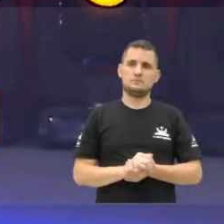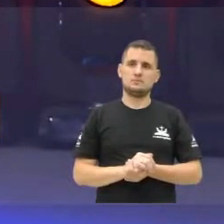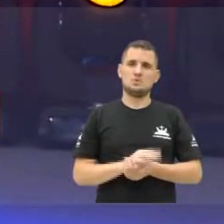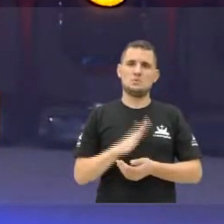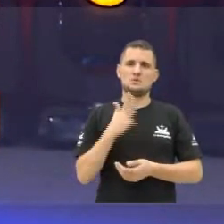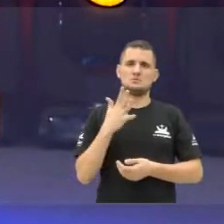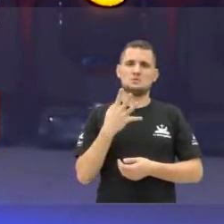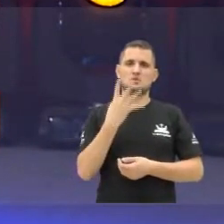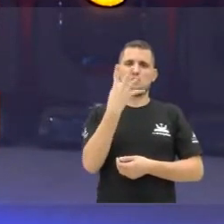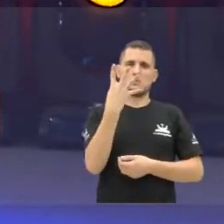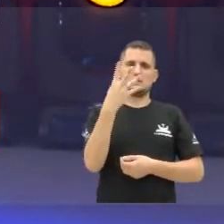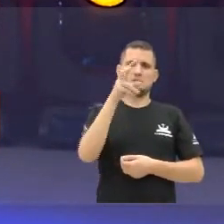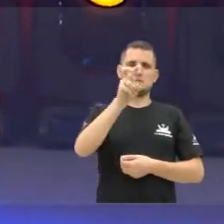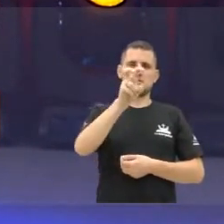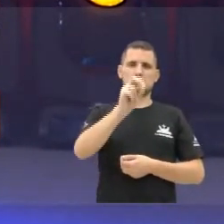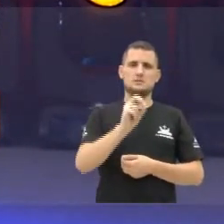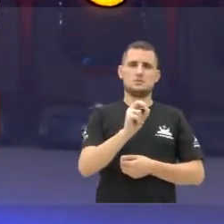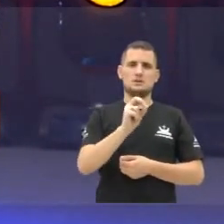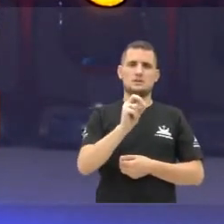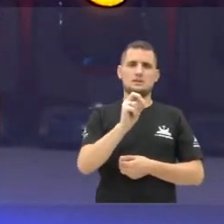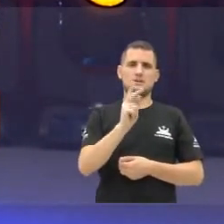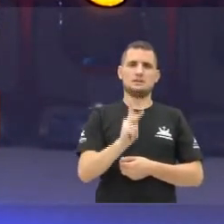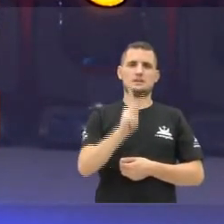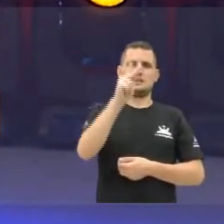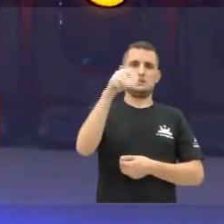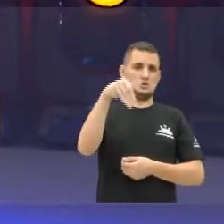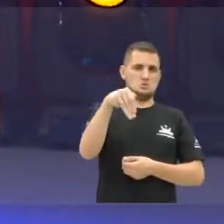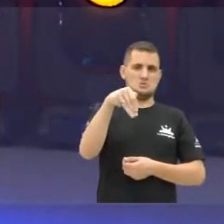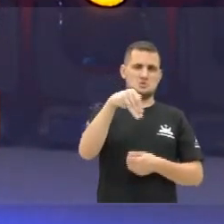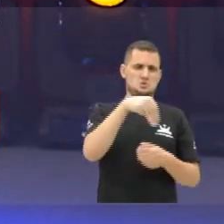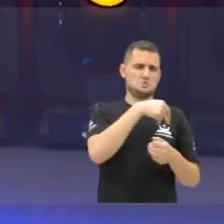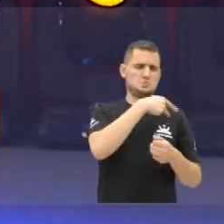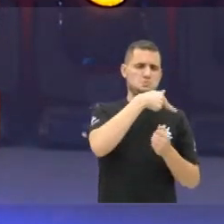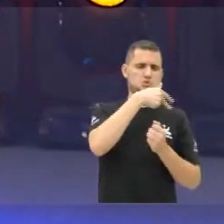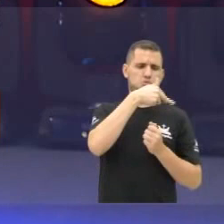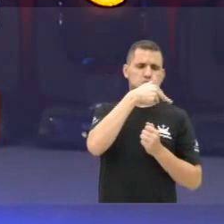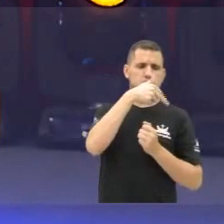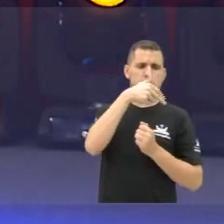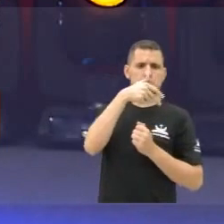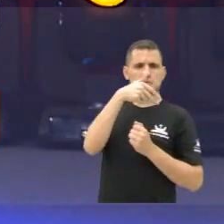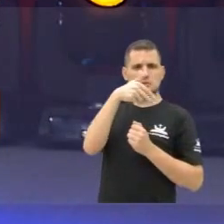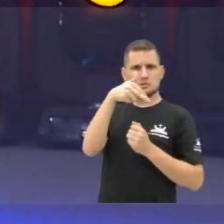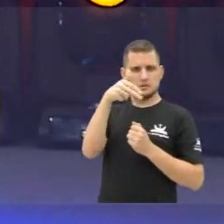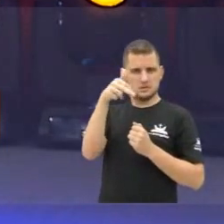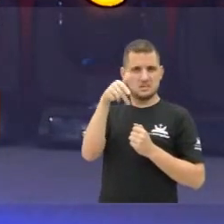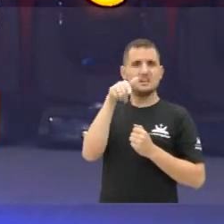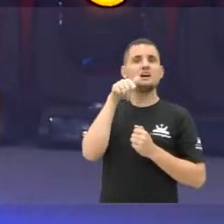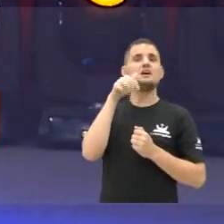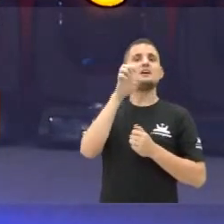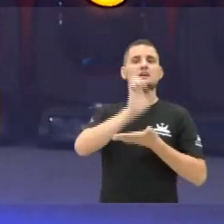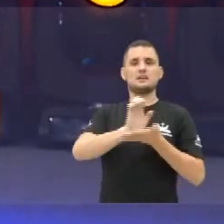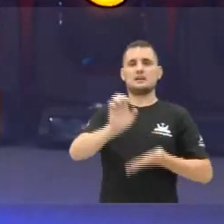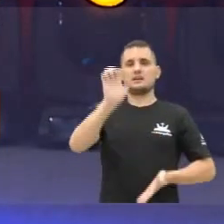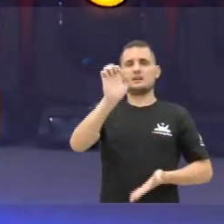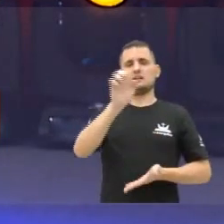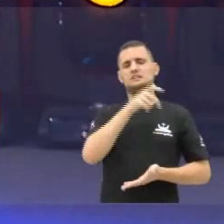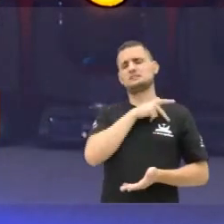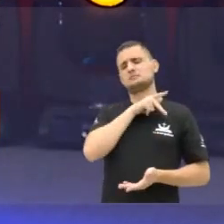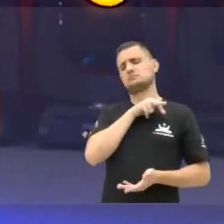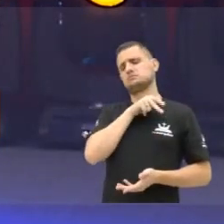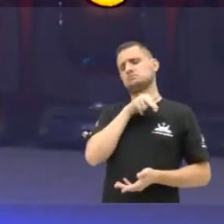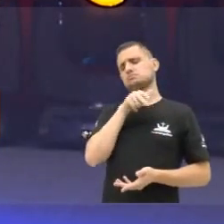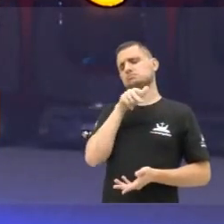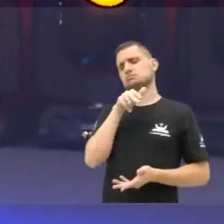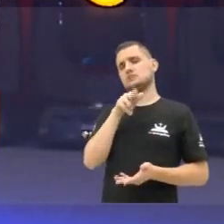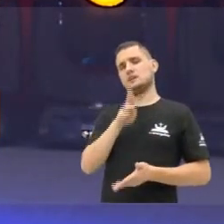450 quilômetros mais ou menos, foi essa distância que ele percorreu até o mesmo